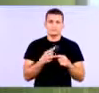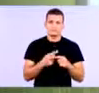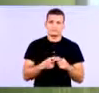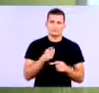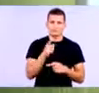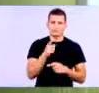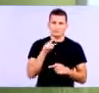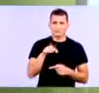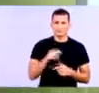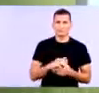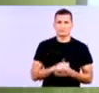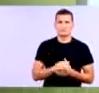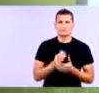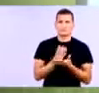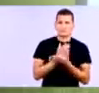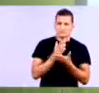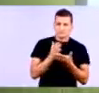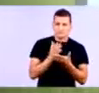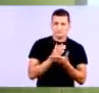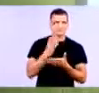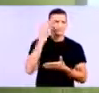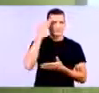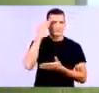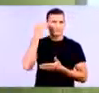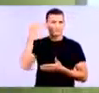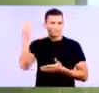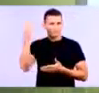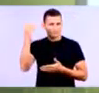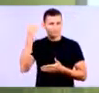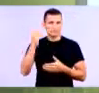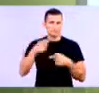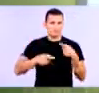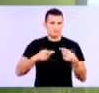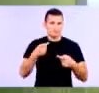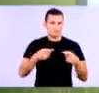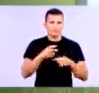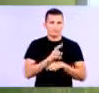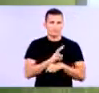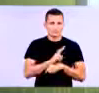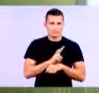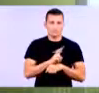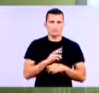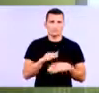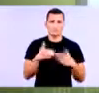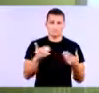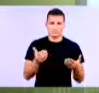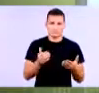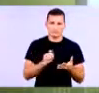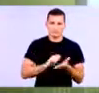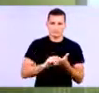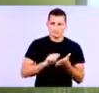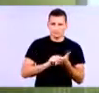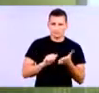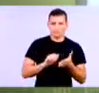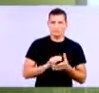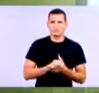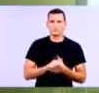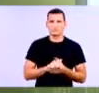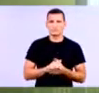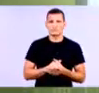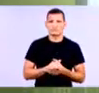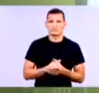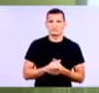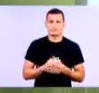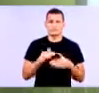você foi um dos autores dessa política de segurança. Então, é justamente essa, vamos dizer,